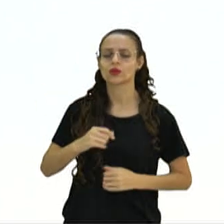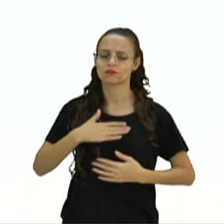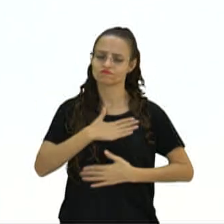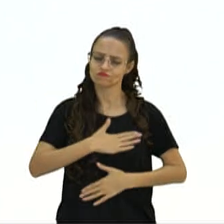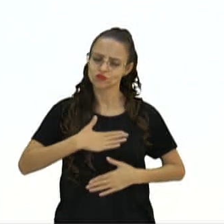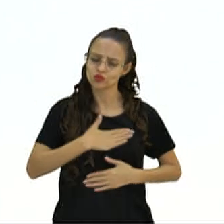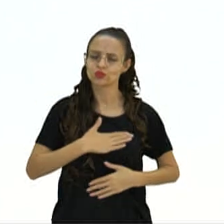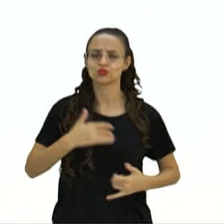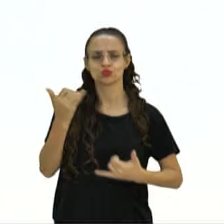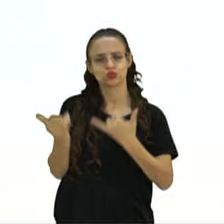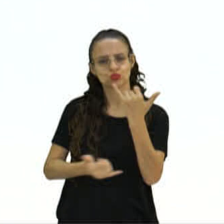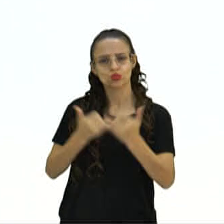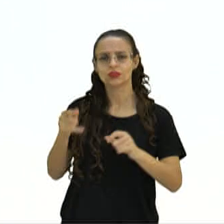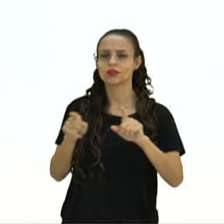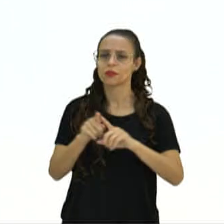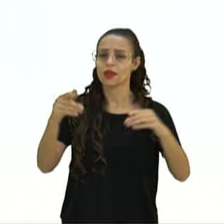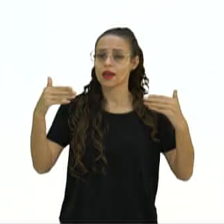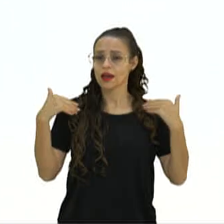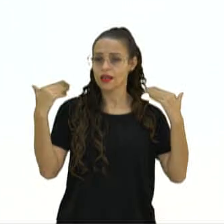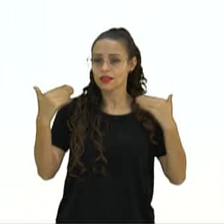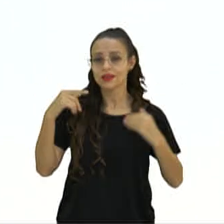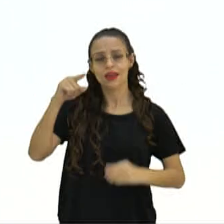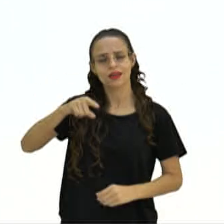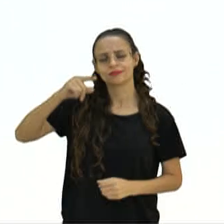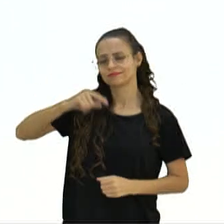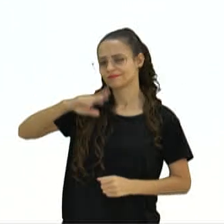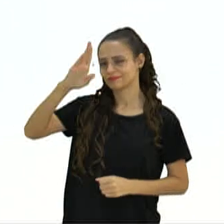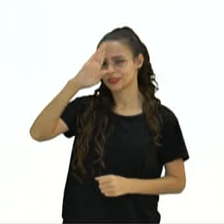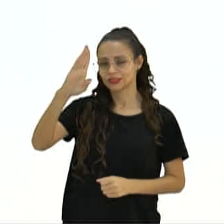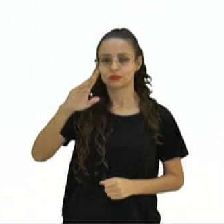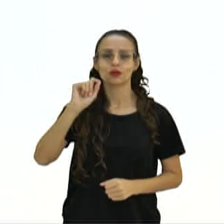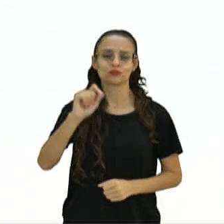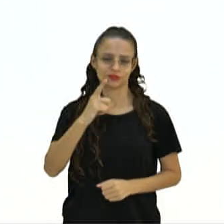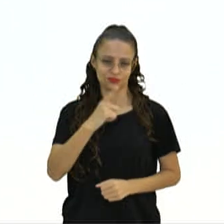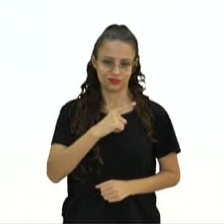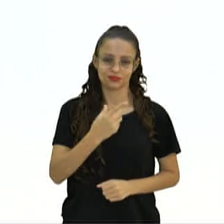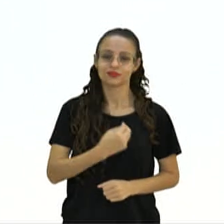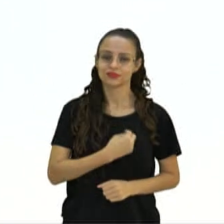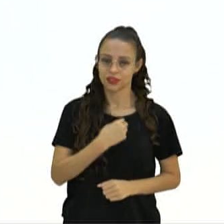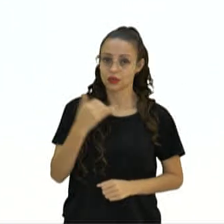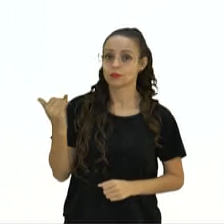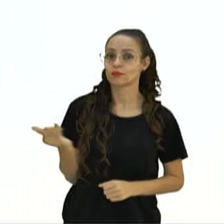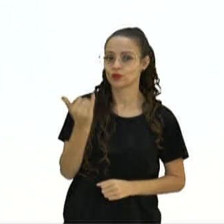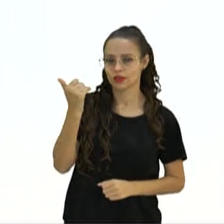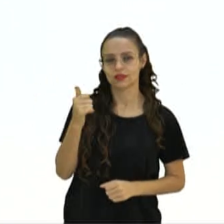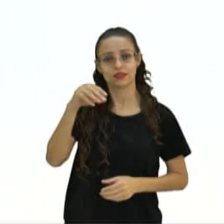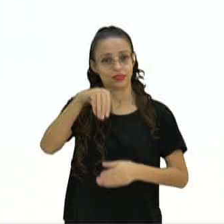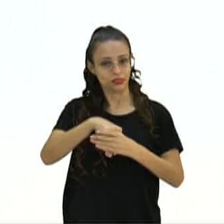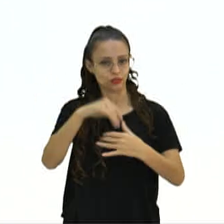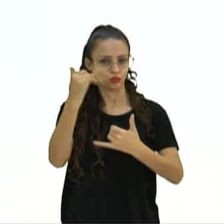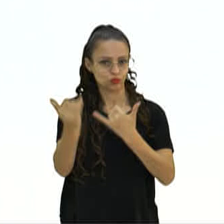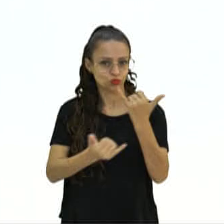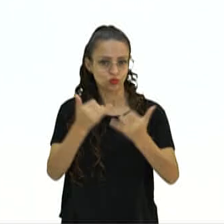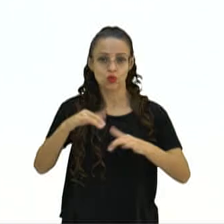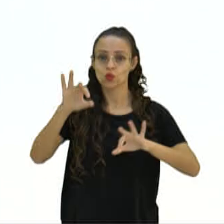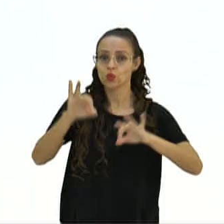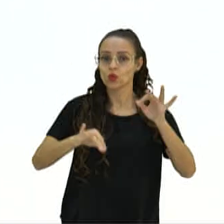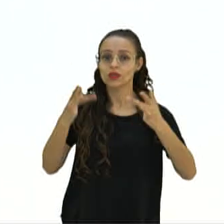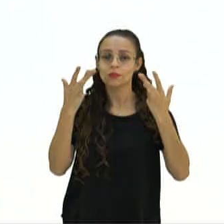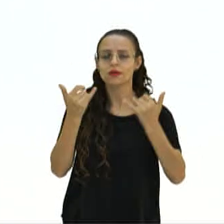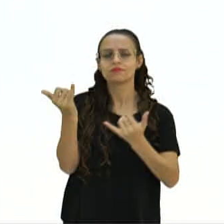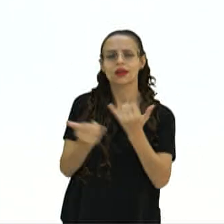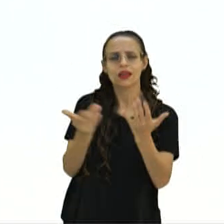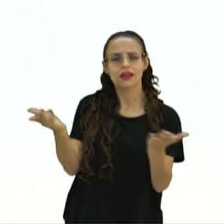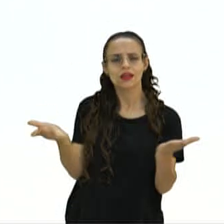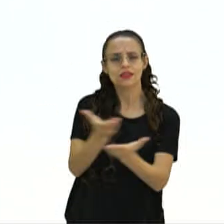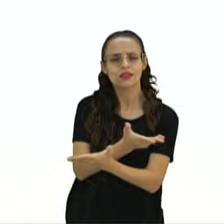e a alegria, né? Então, são ingredientes presentes e muito importantes dentro dos jogos dramáticos. A ludicidade,